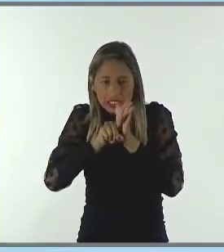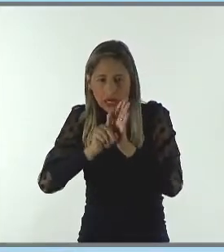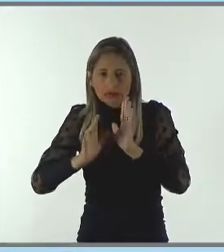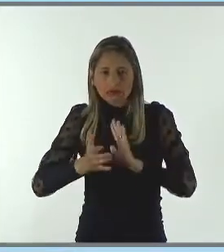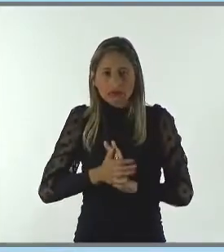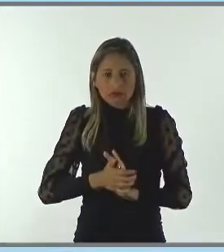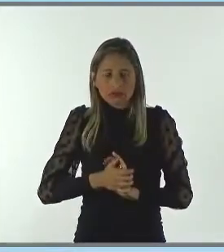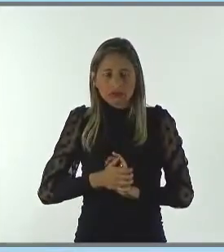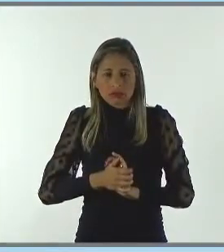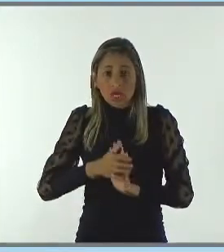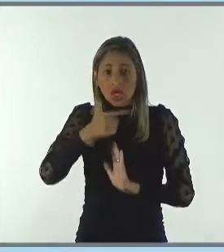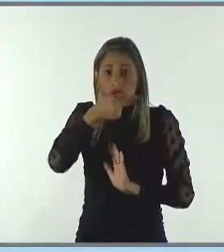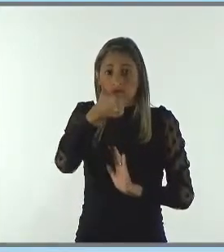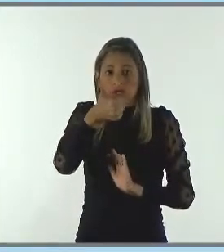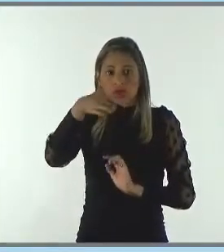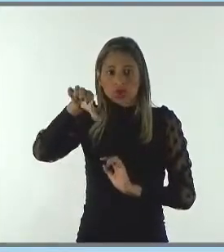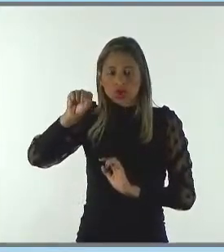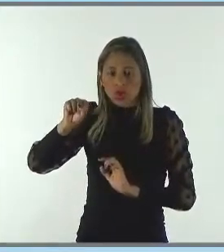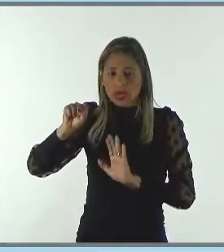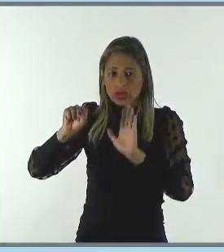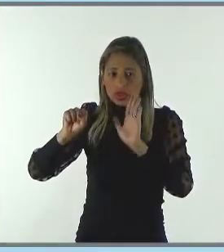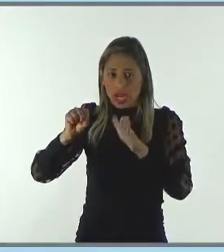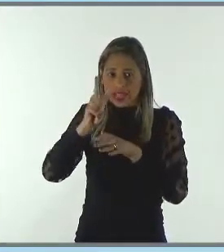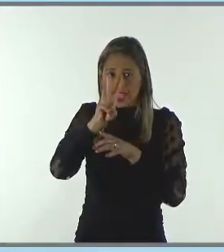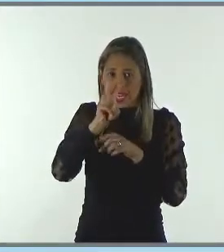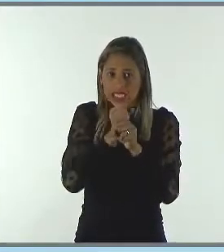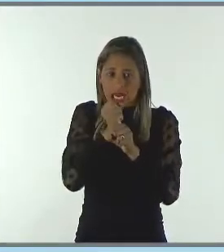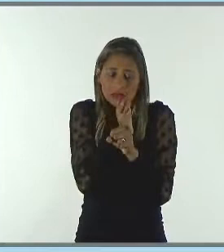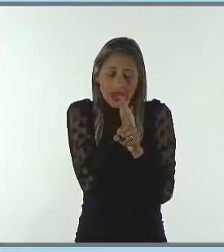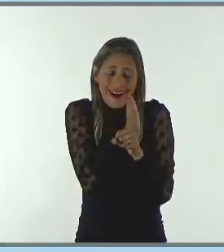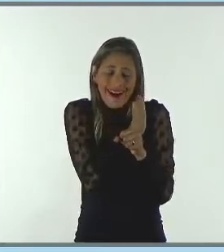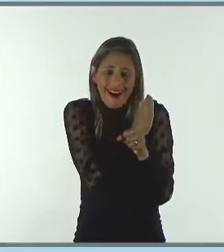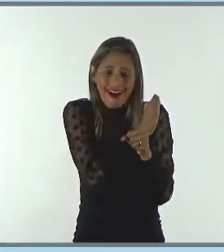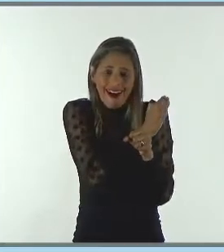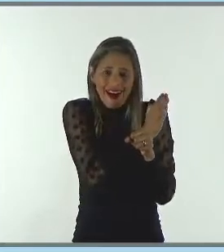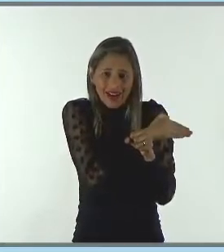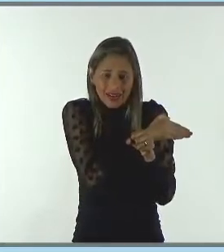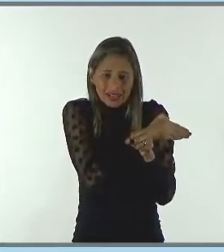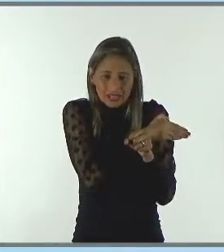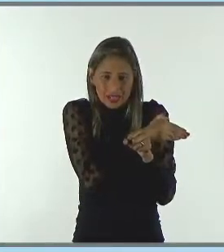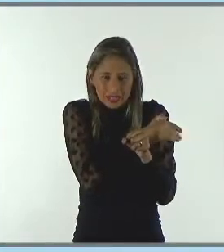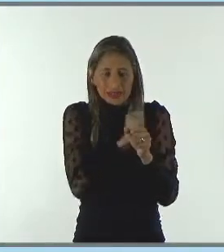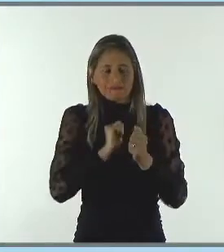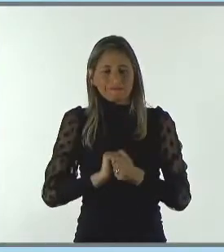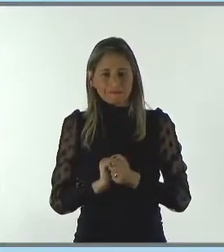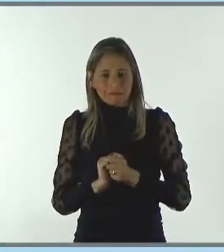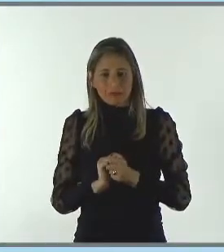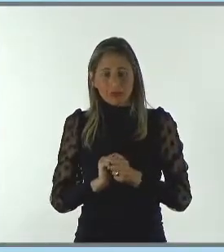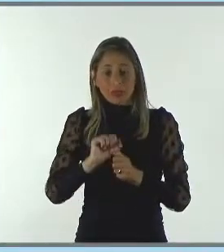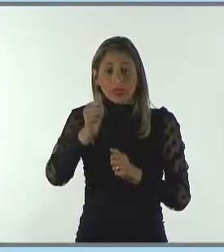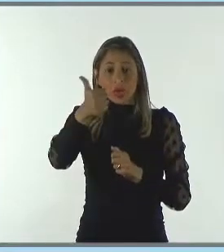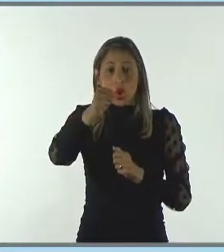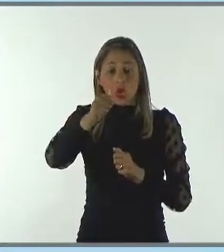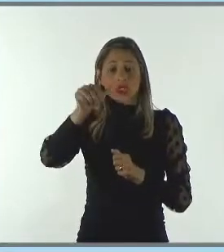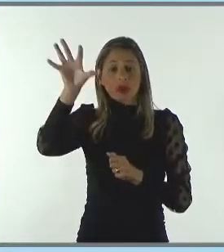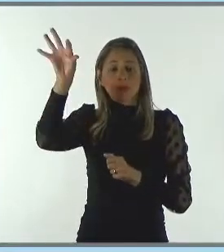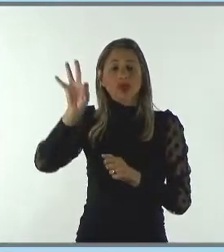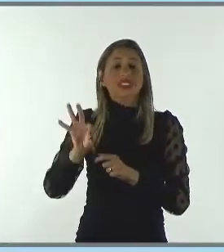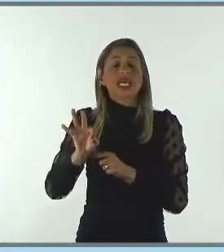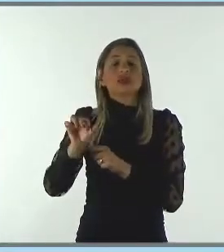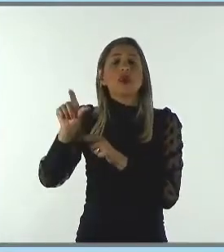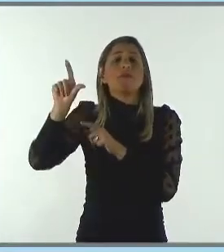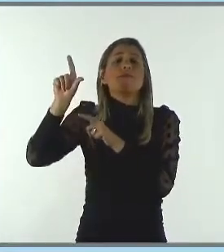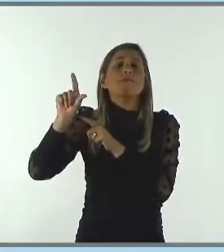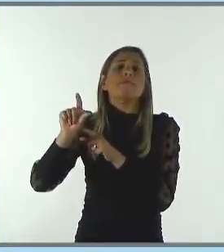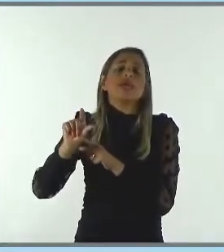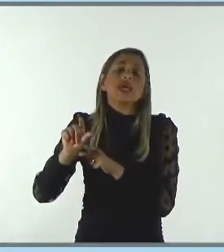Em 2018, estamos falando já de 3 anos atrás, né, o setor editorial brasileiro produziu 11% a menos de livros do